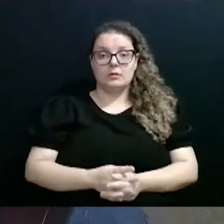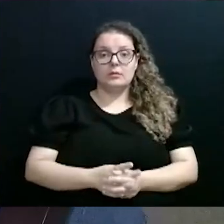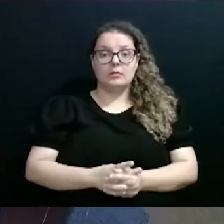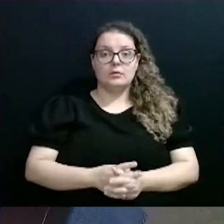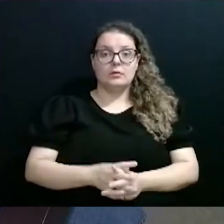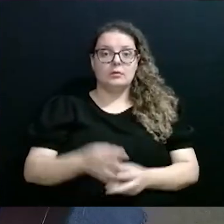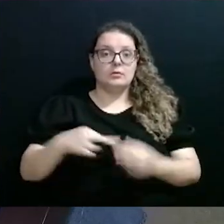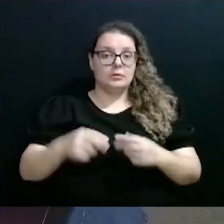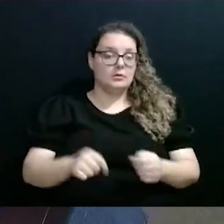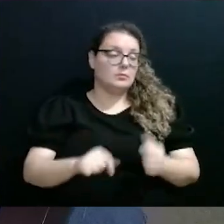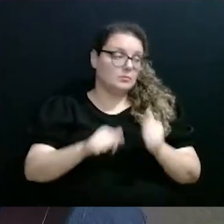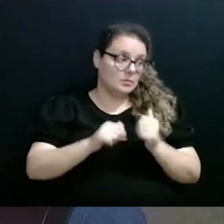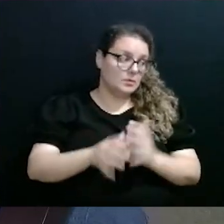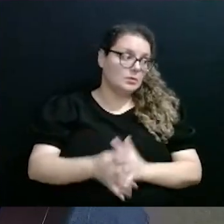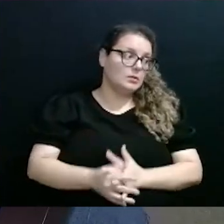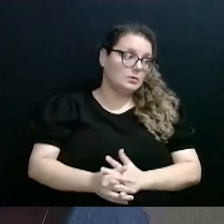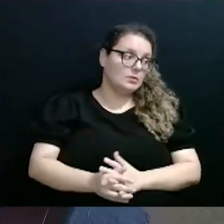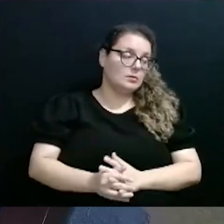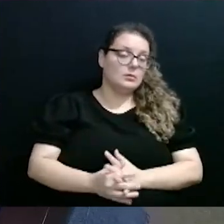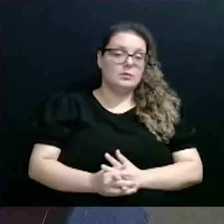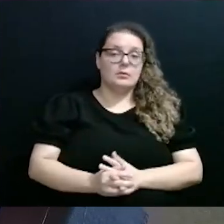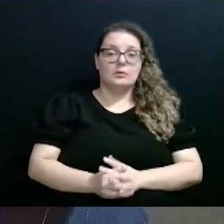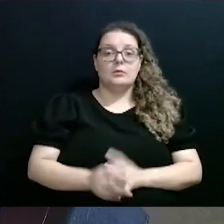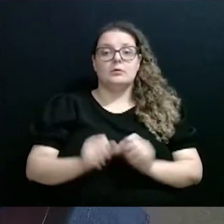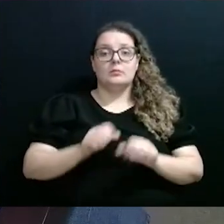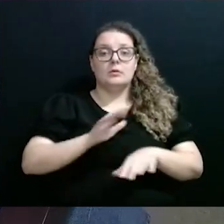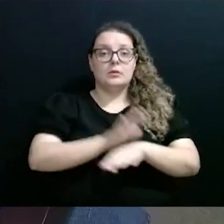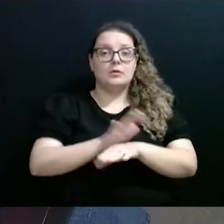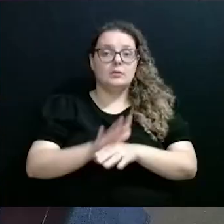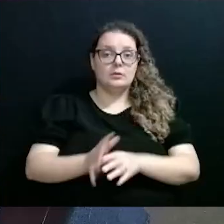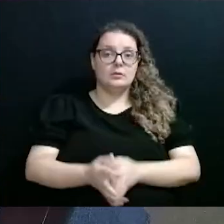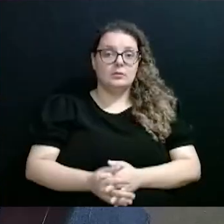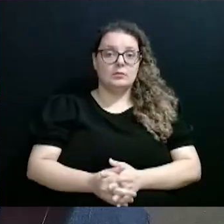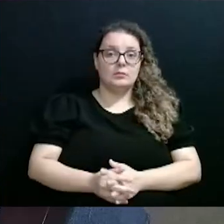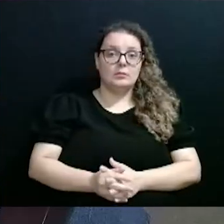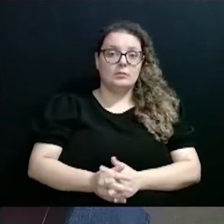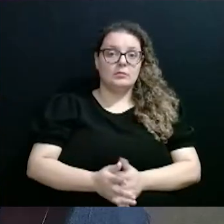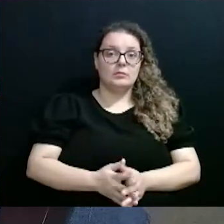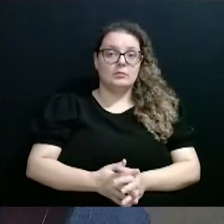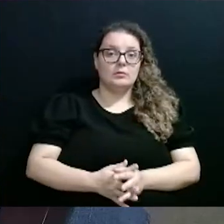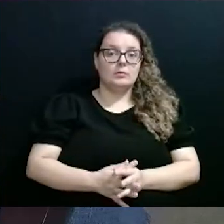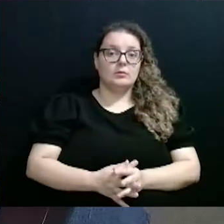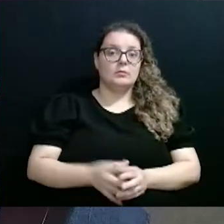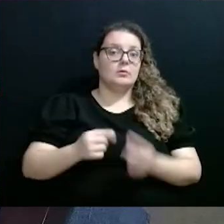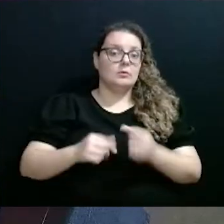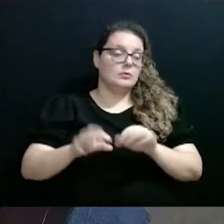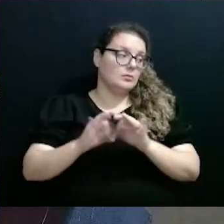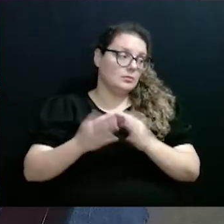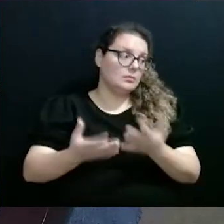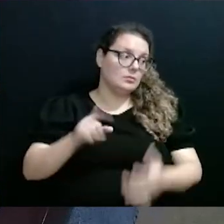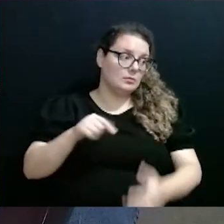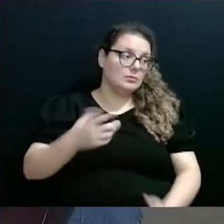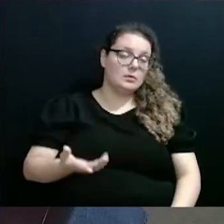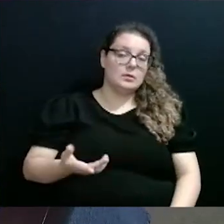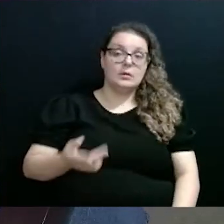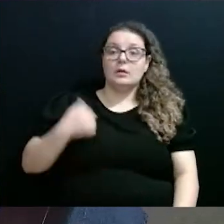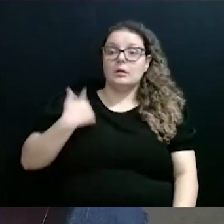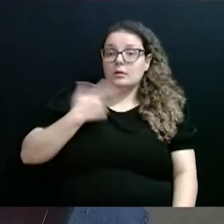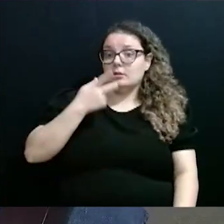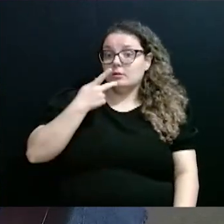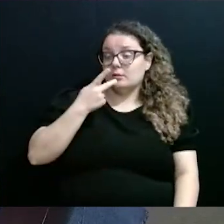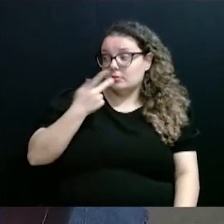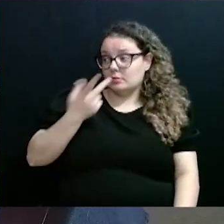né, o PIS/PASEP, pode ajudar, né, na questão da organização das finanças pessoais das famílias? Bom, a gente está falando